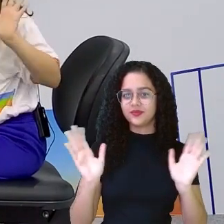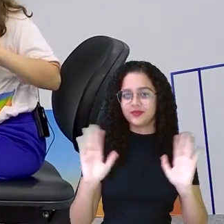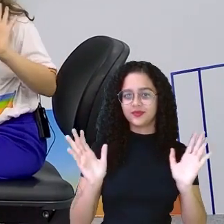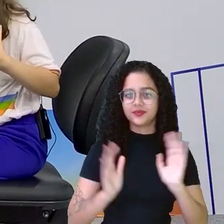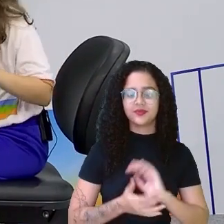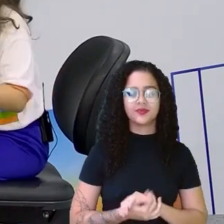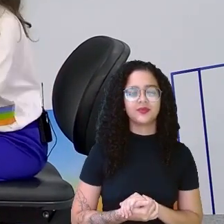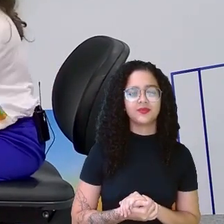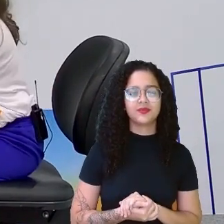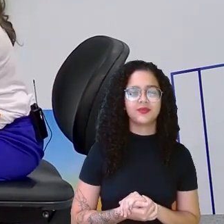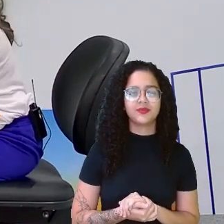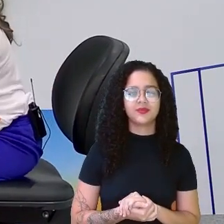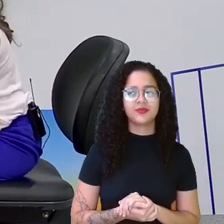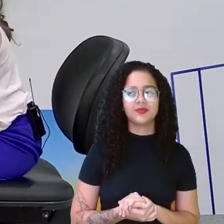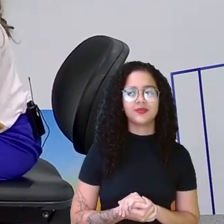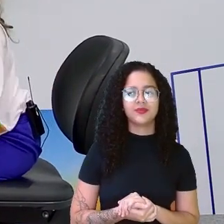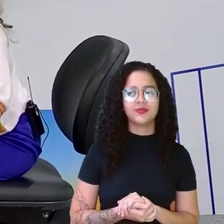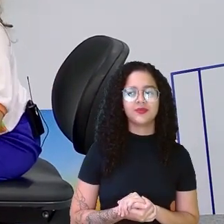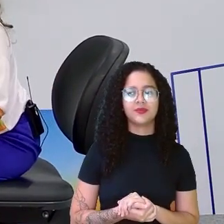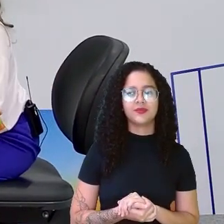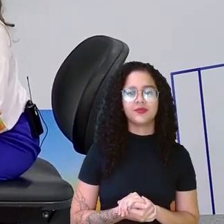Tchau.